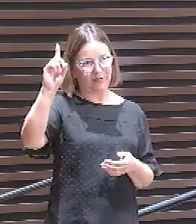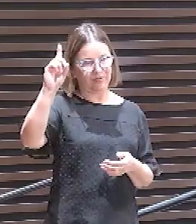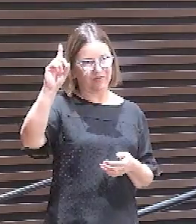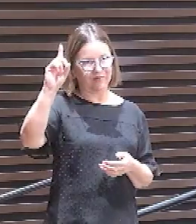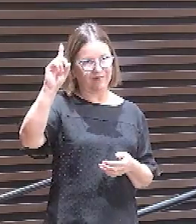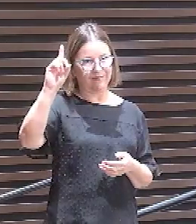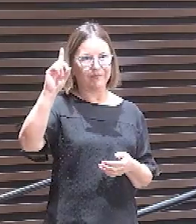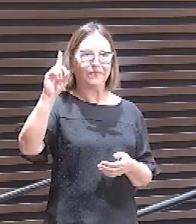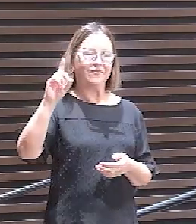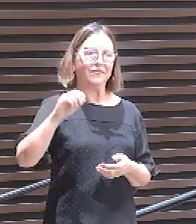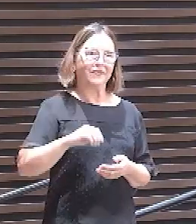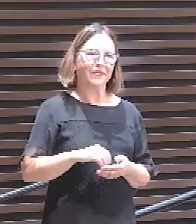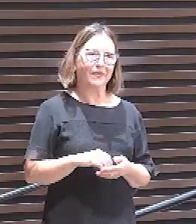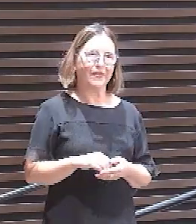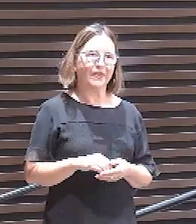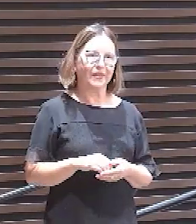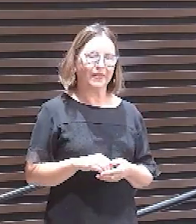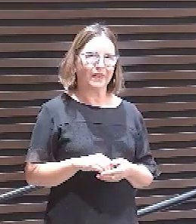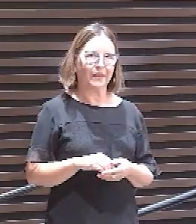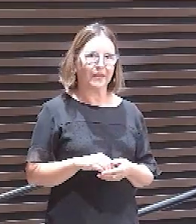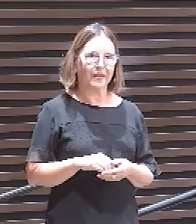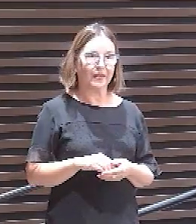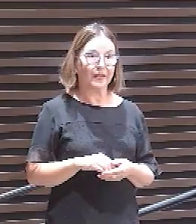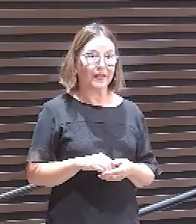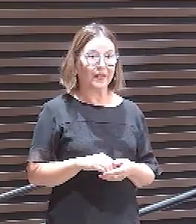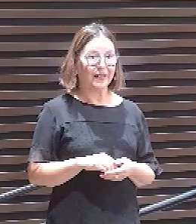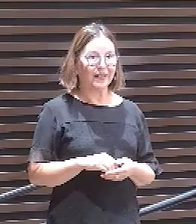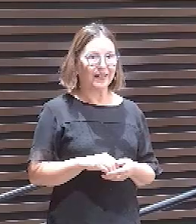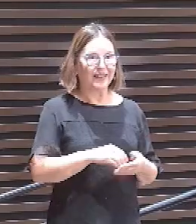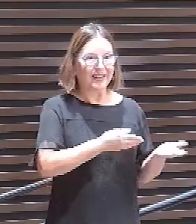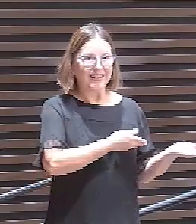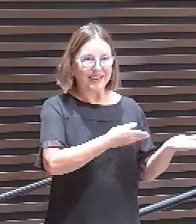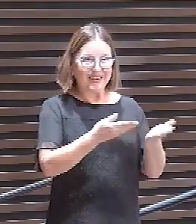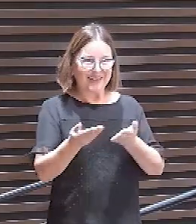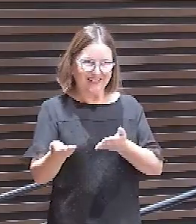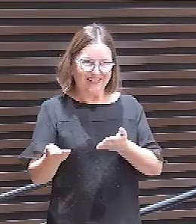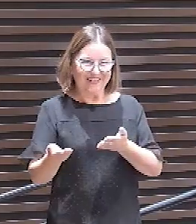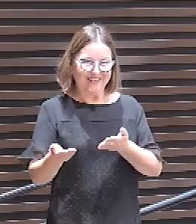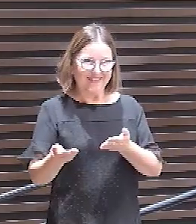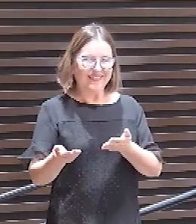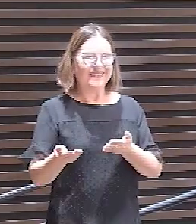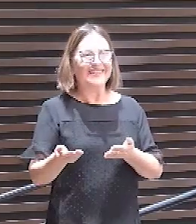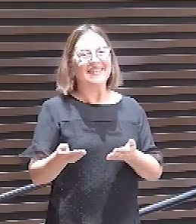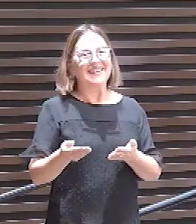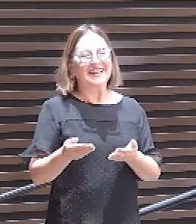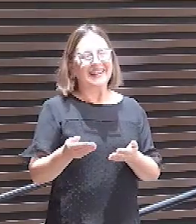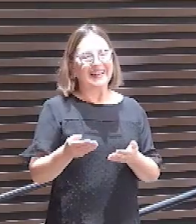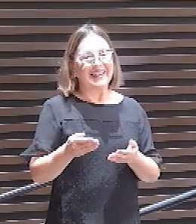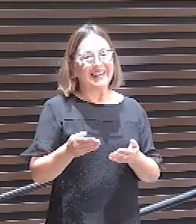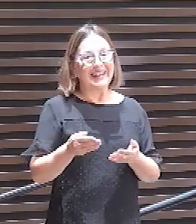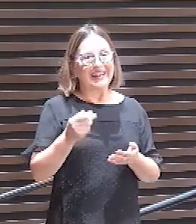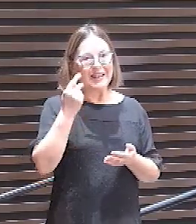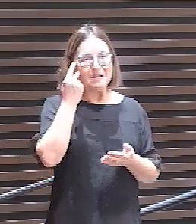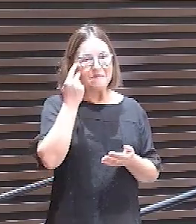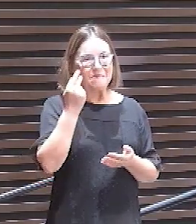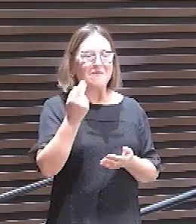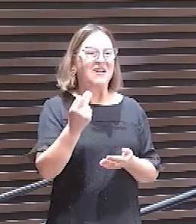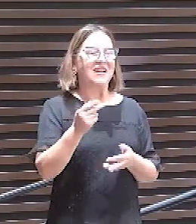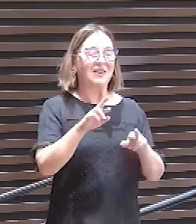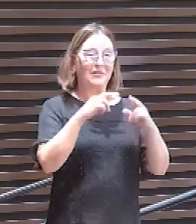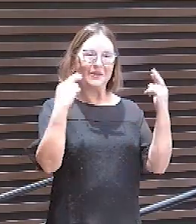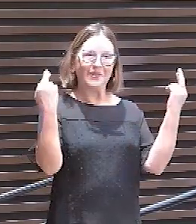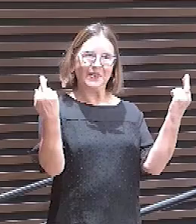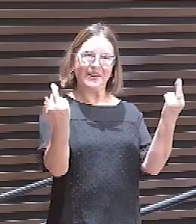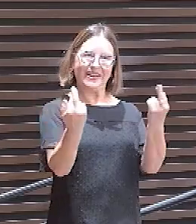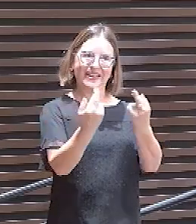foi trasladado para o reino da intimidade com o Senhor. Seu legado continua vivo